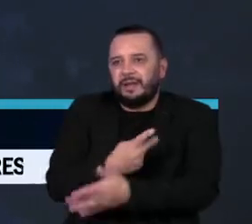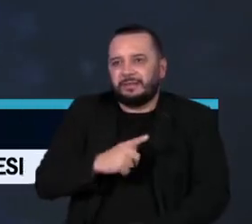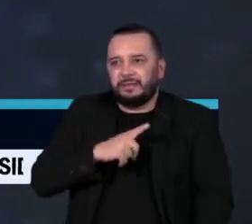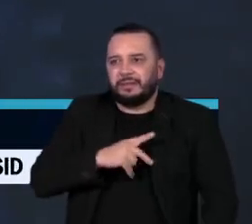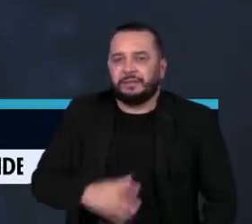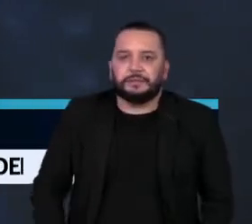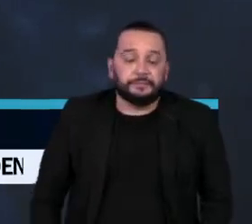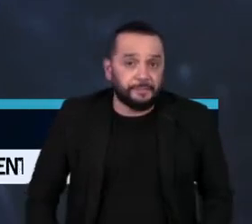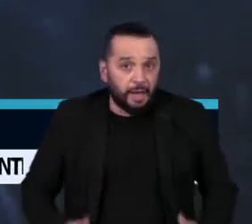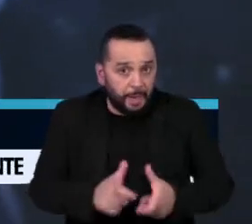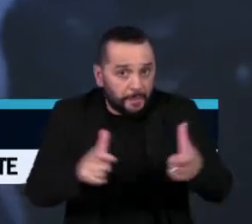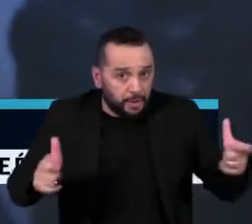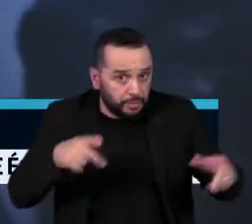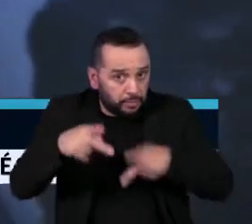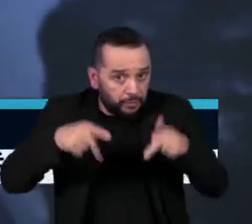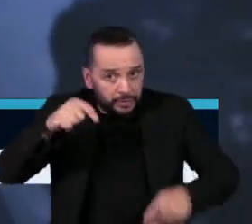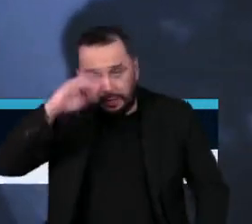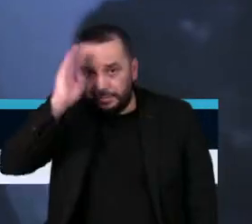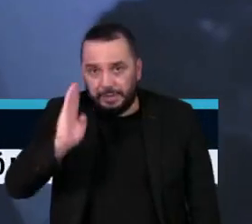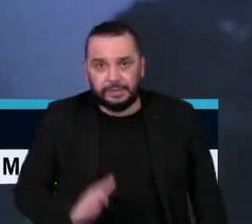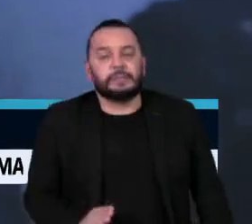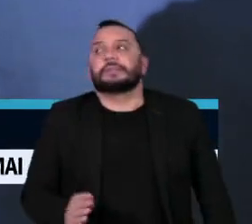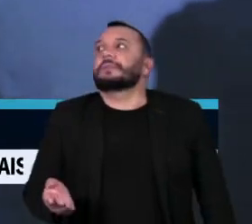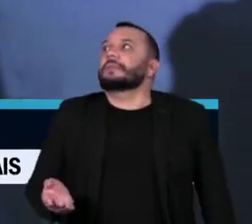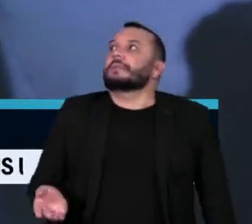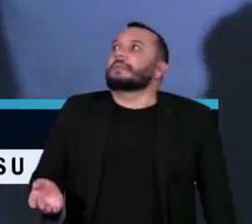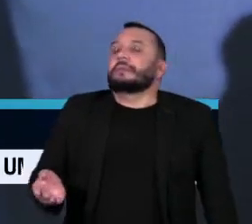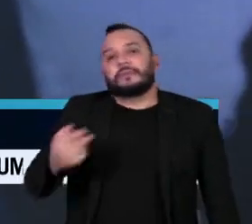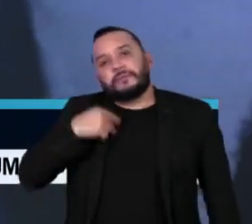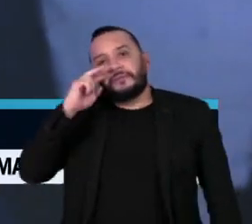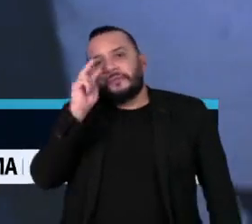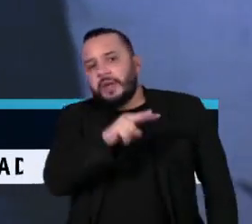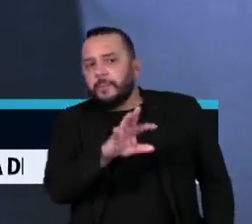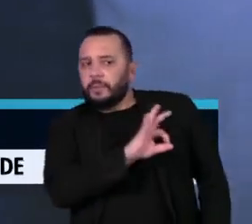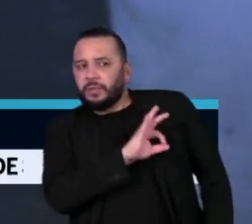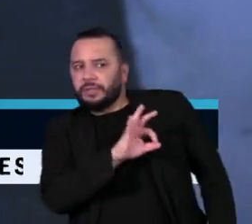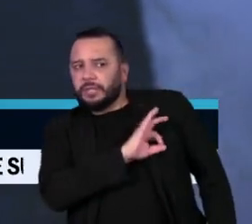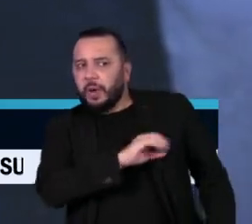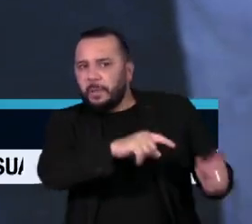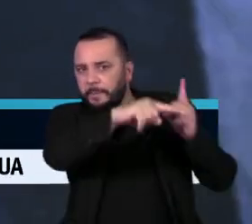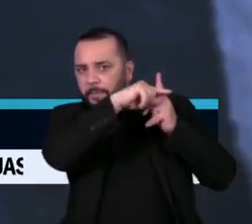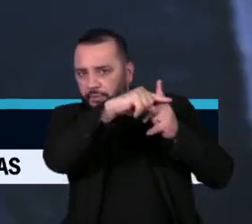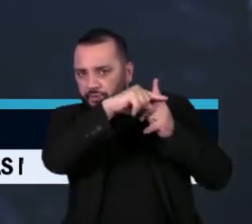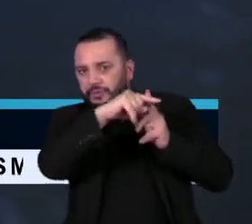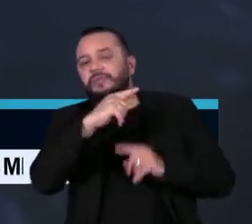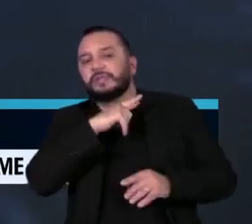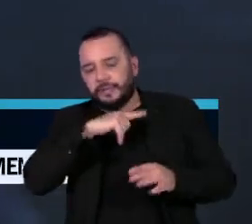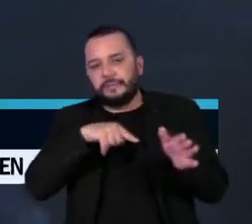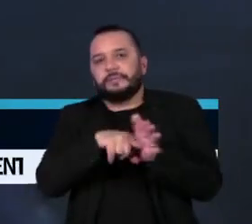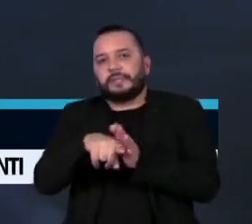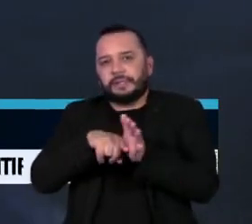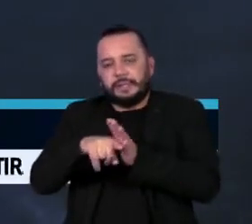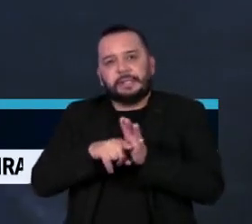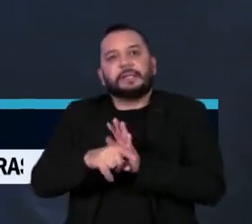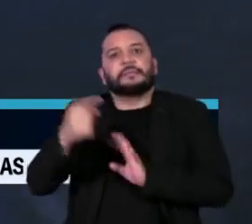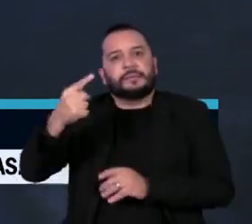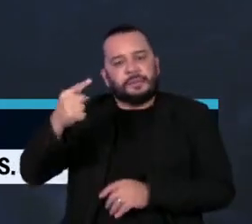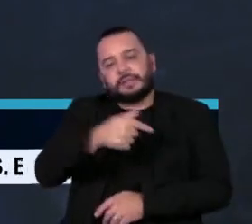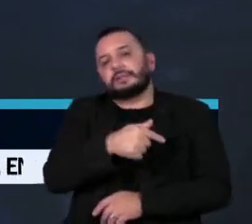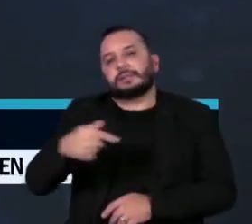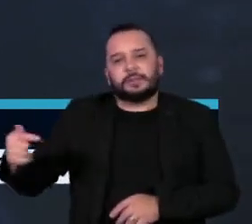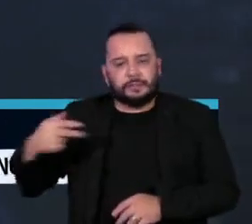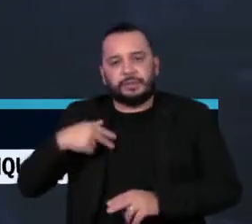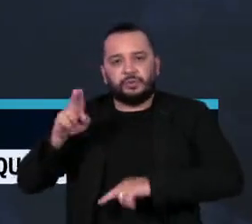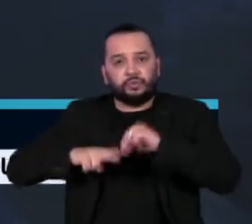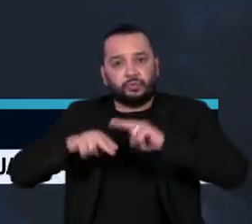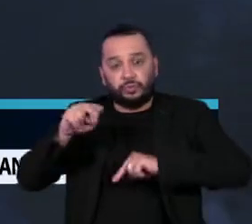A maioria da população brasileira tem uma imagem positiva das forças policiais. É o que mostra uma pesquisa feita na primeira semana de junho.